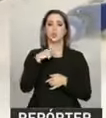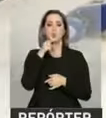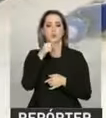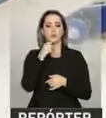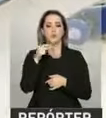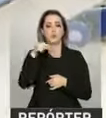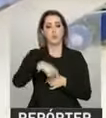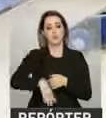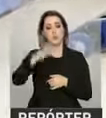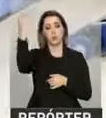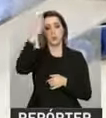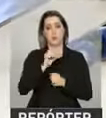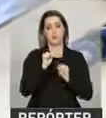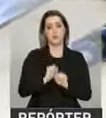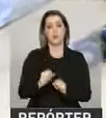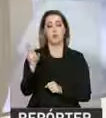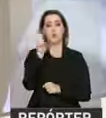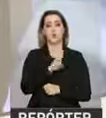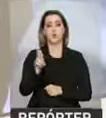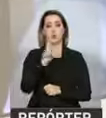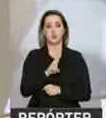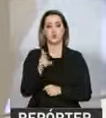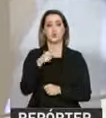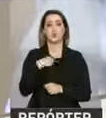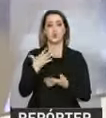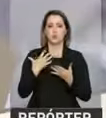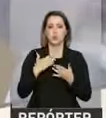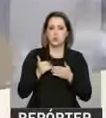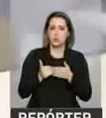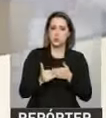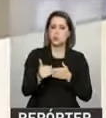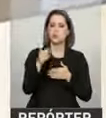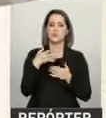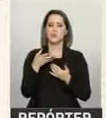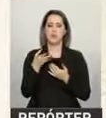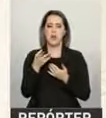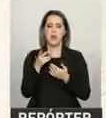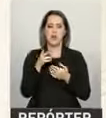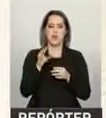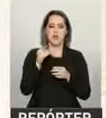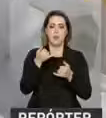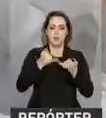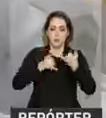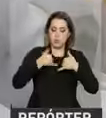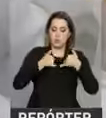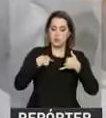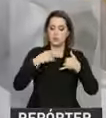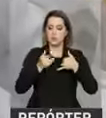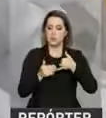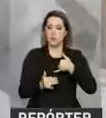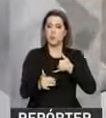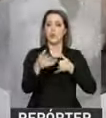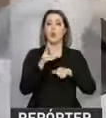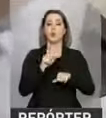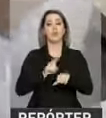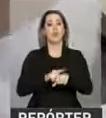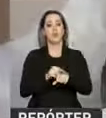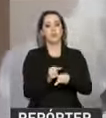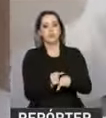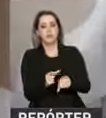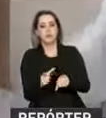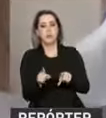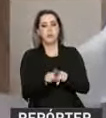No Brasil, é permitido o uso de alguns aditivos que garantem uma conservação e durabilidade maiores para os alimentos. Mas, se usados de maneira errada,